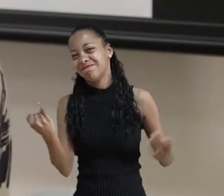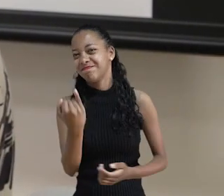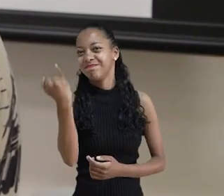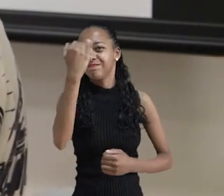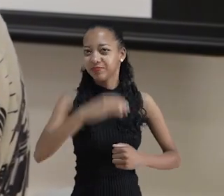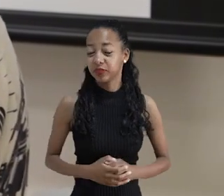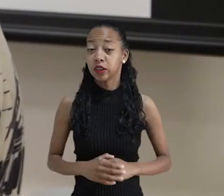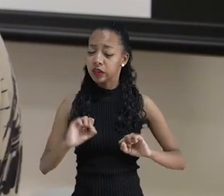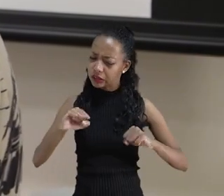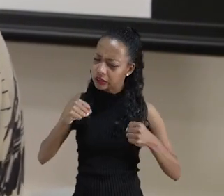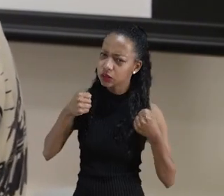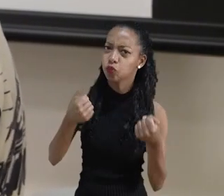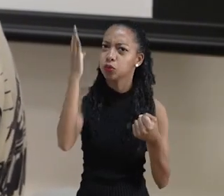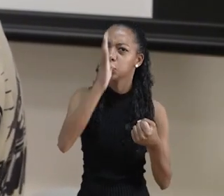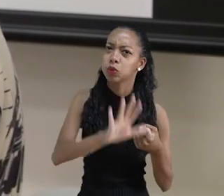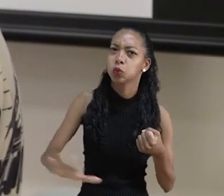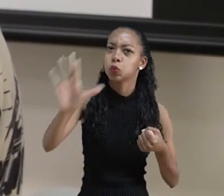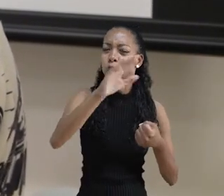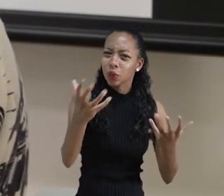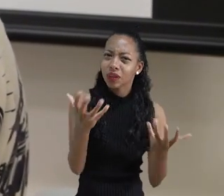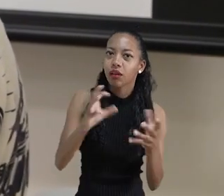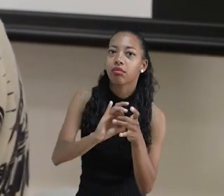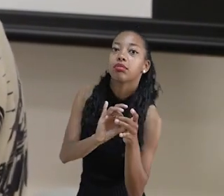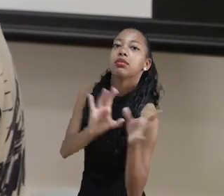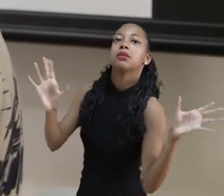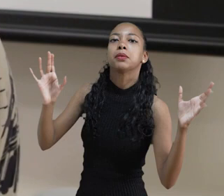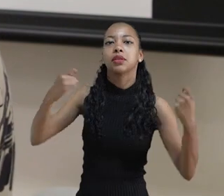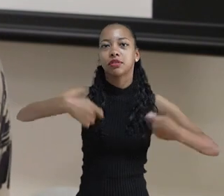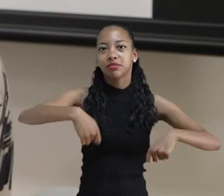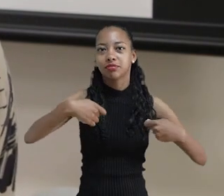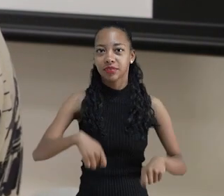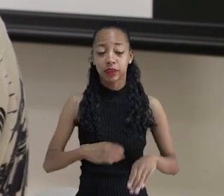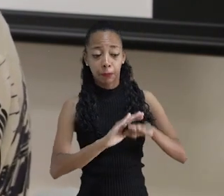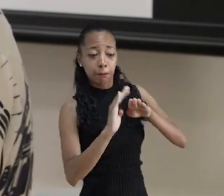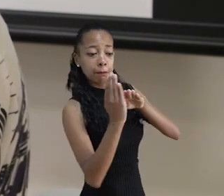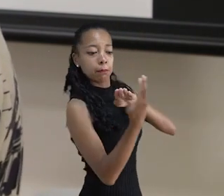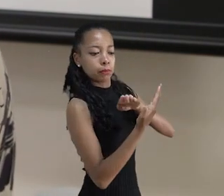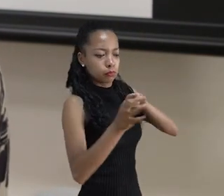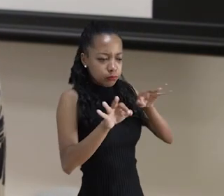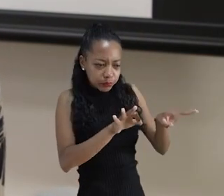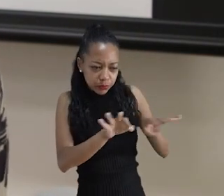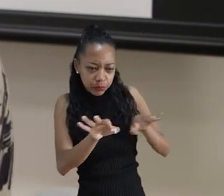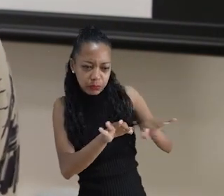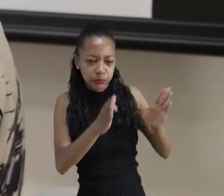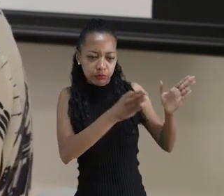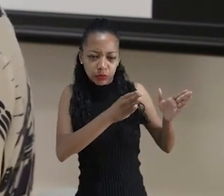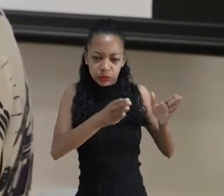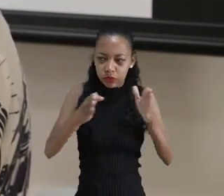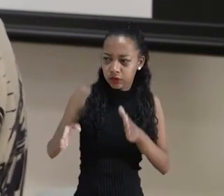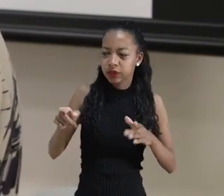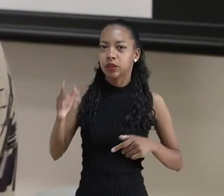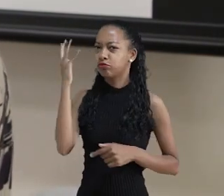cansa de tentar ser livre mesmo com tantas amarras um país que organiza o bairro dentro do bloco de carnaval que